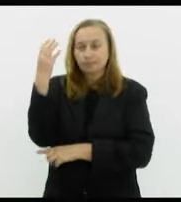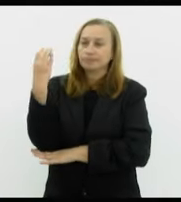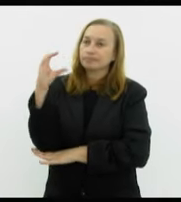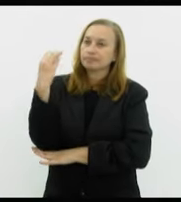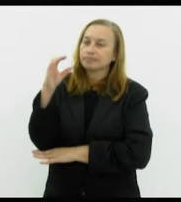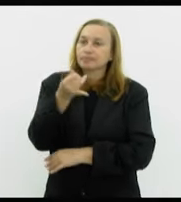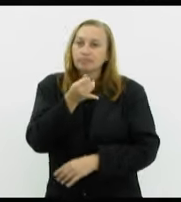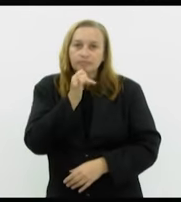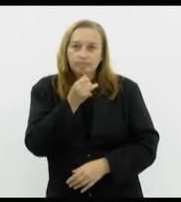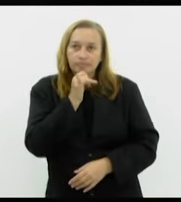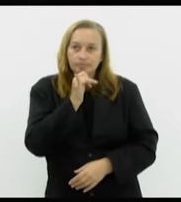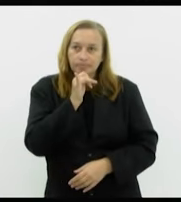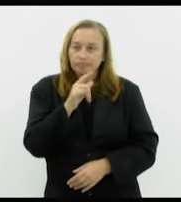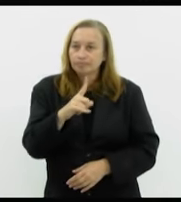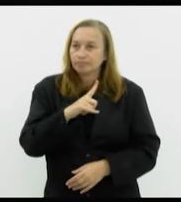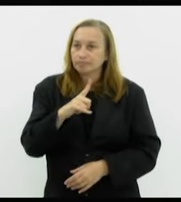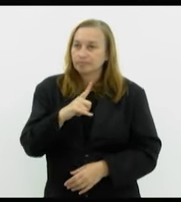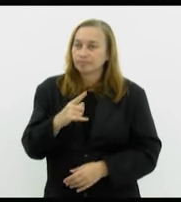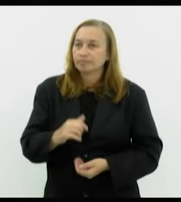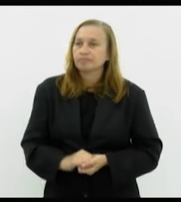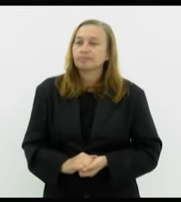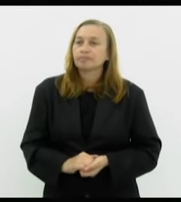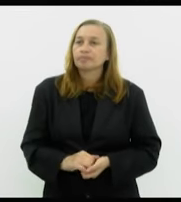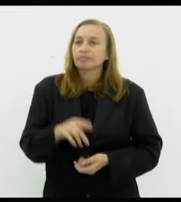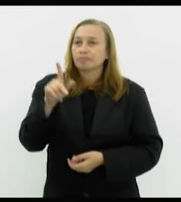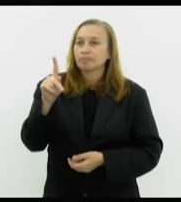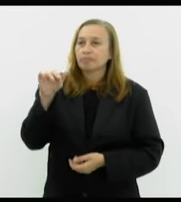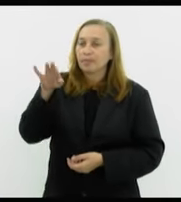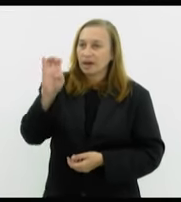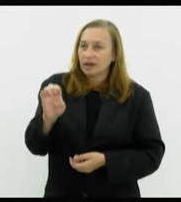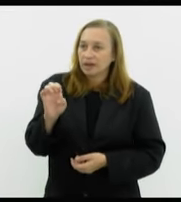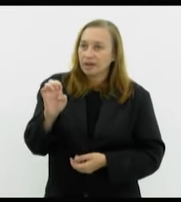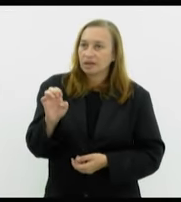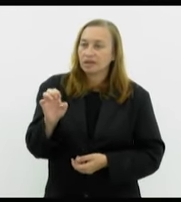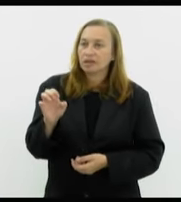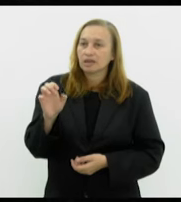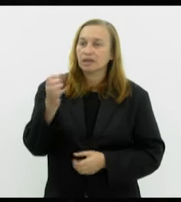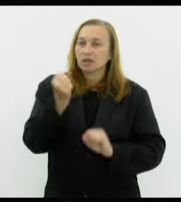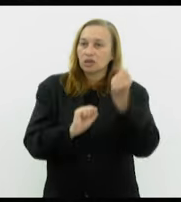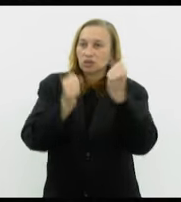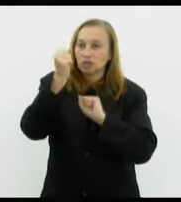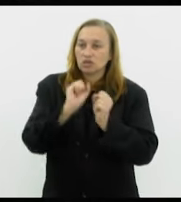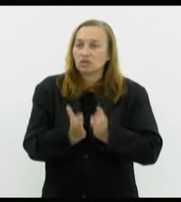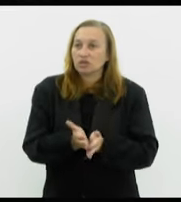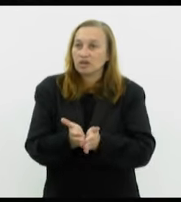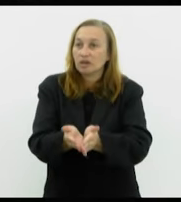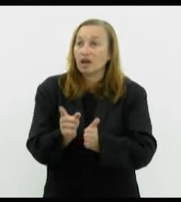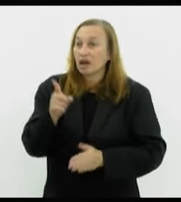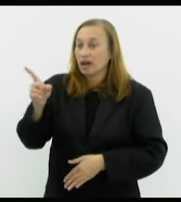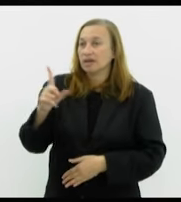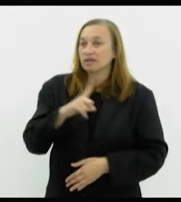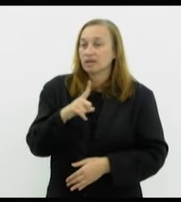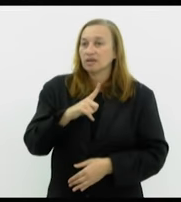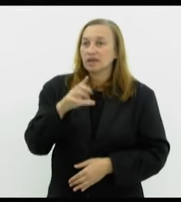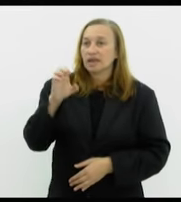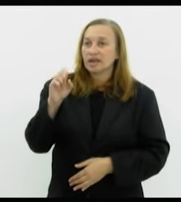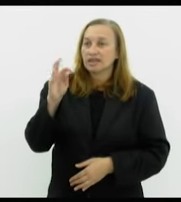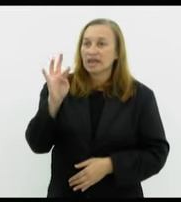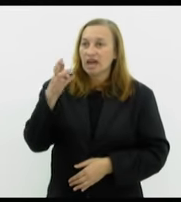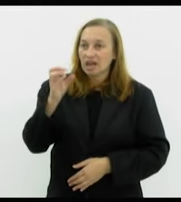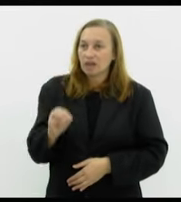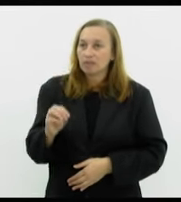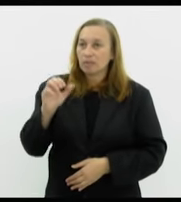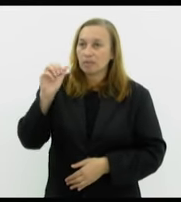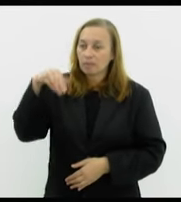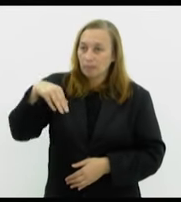exemplo, onde a gente tem um parque de indústria naval histórico, lá nós temos o Estaleiro Mauá, que é o